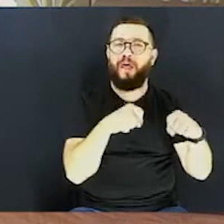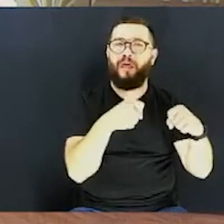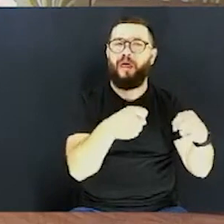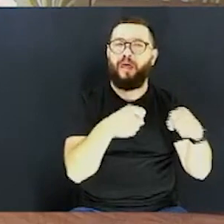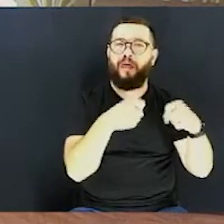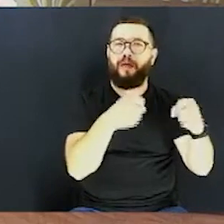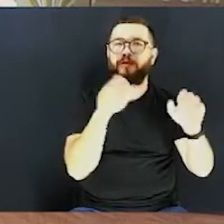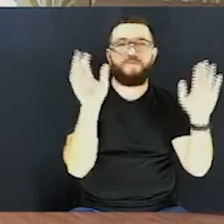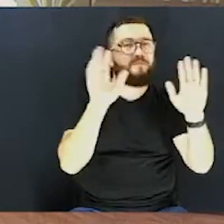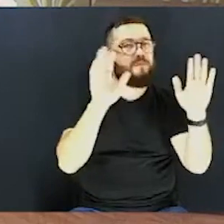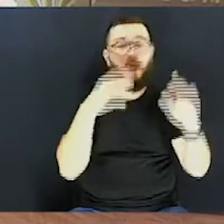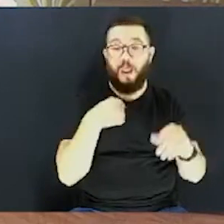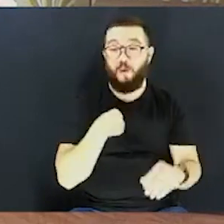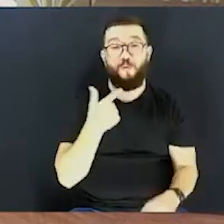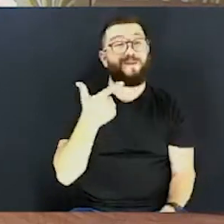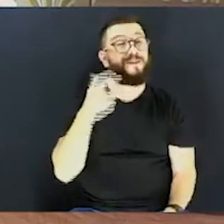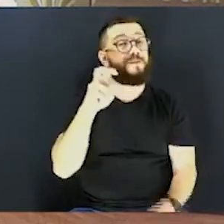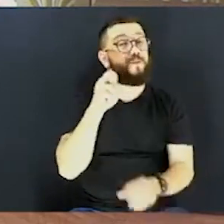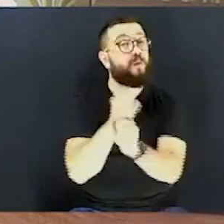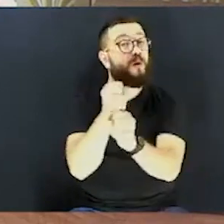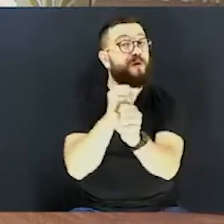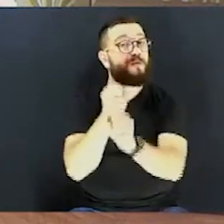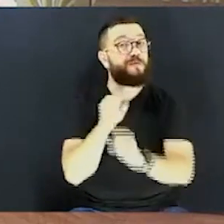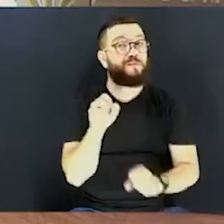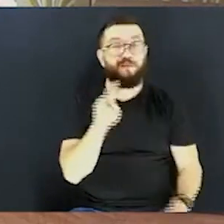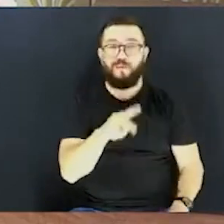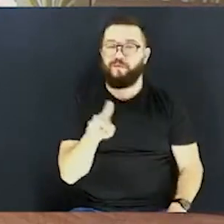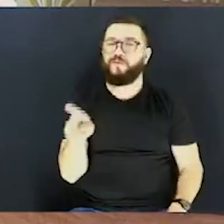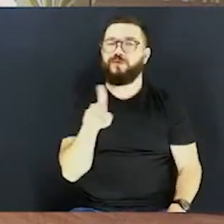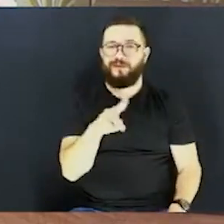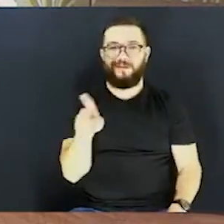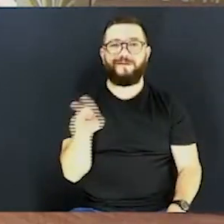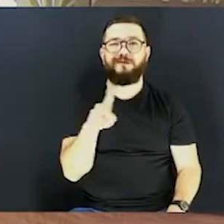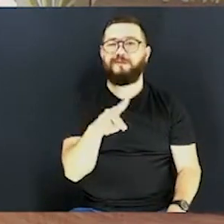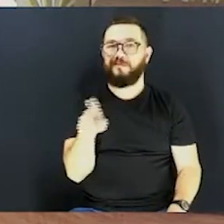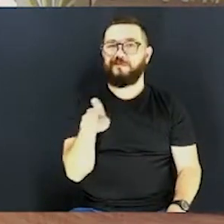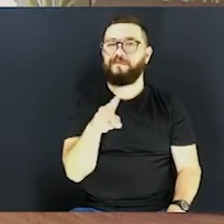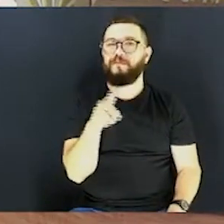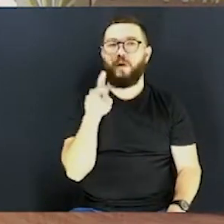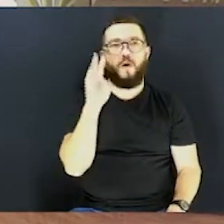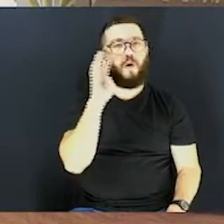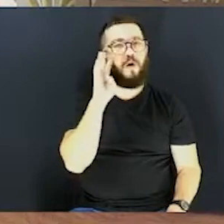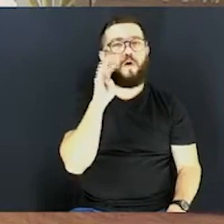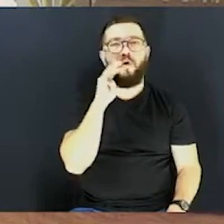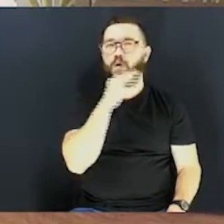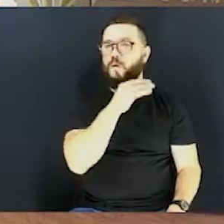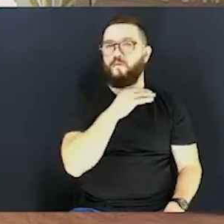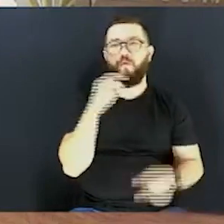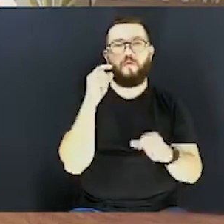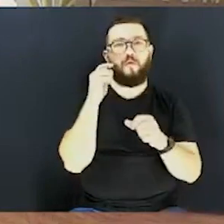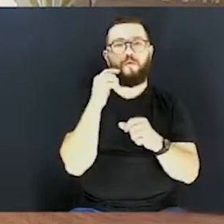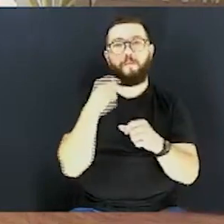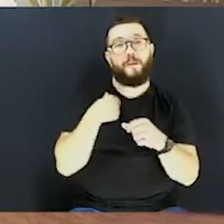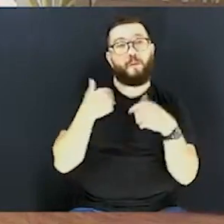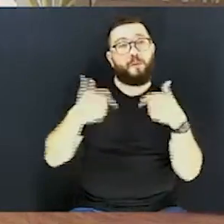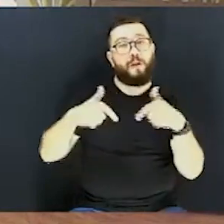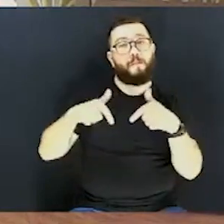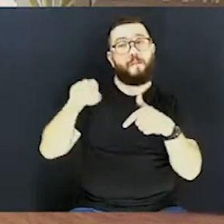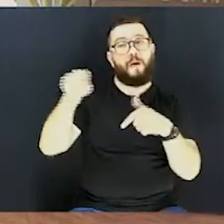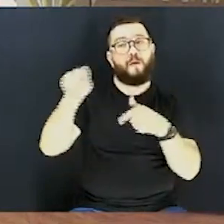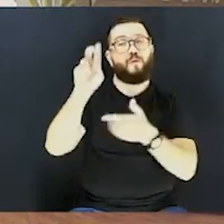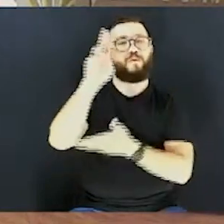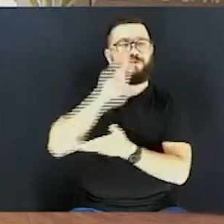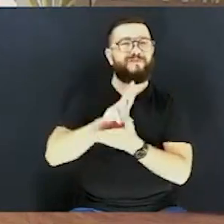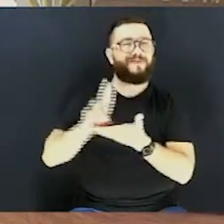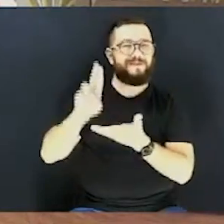magistério, embora o meu público-alvo seja a universidade, já são um pouco mais velhos do que